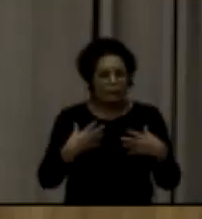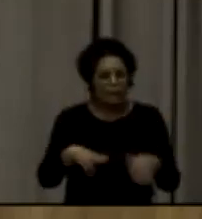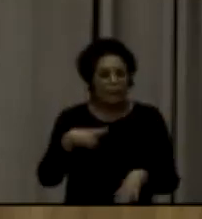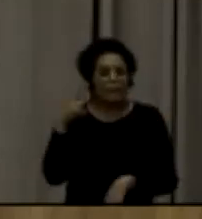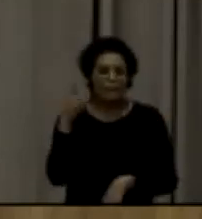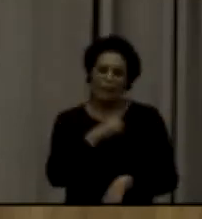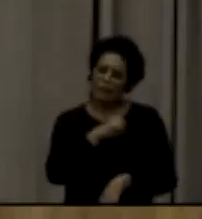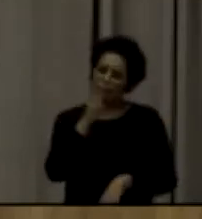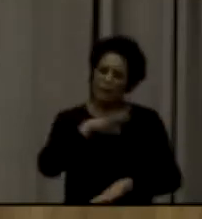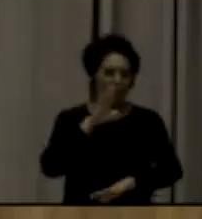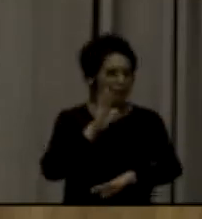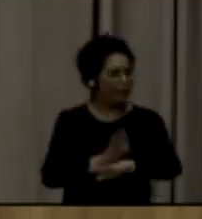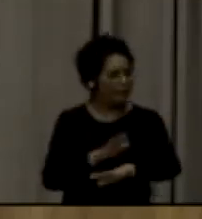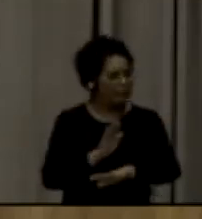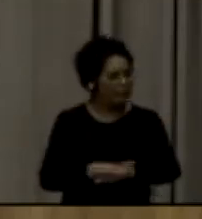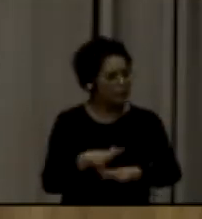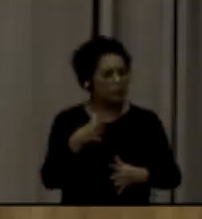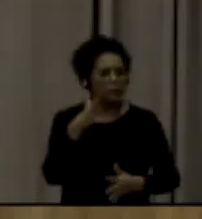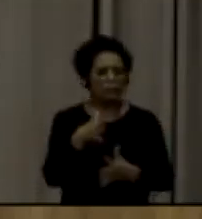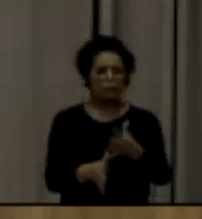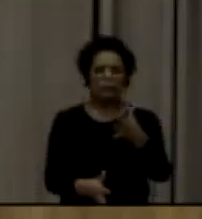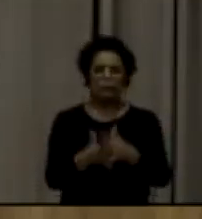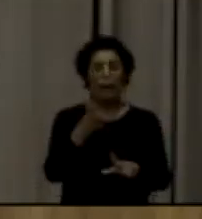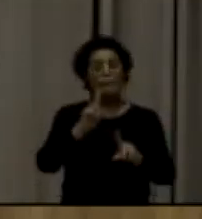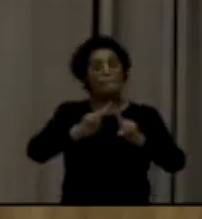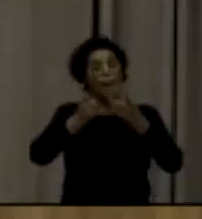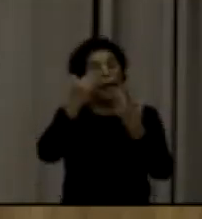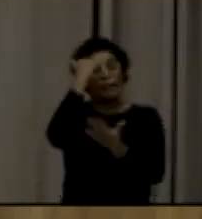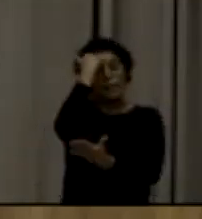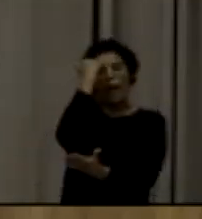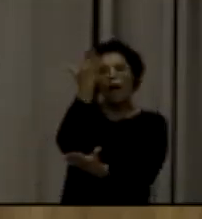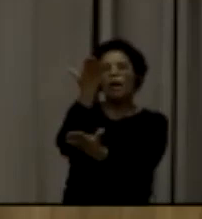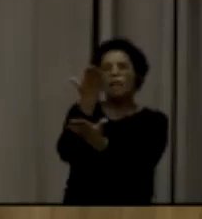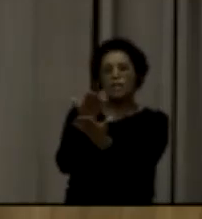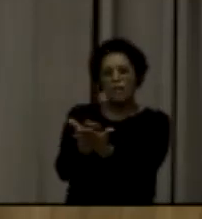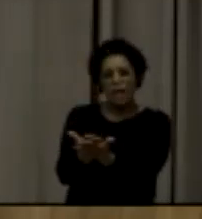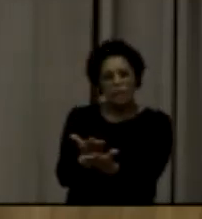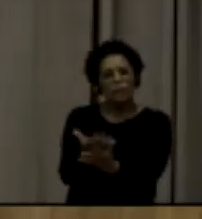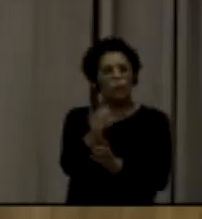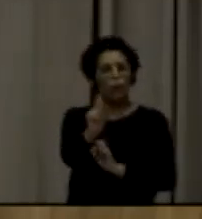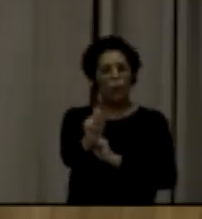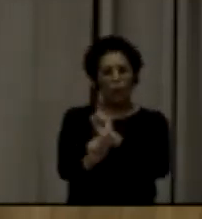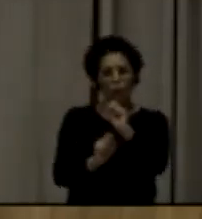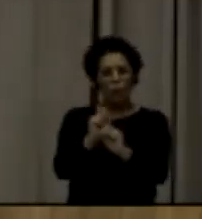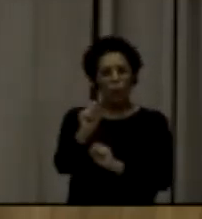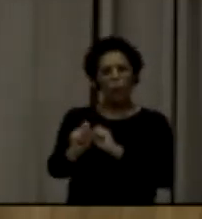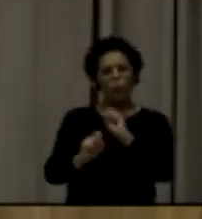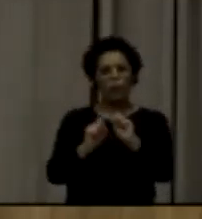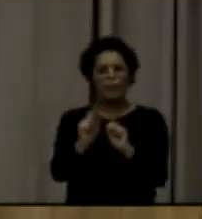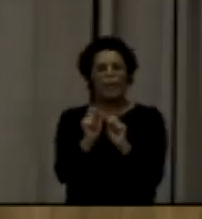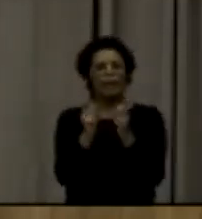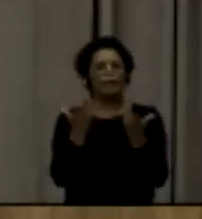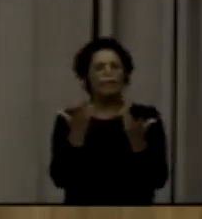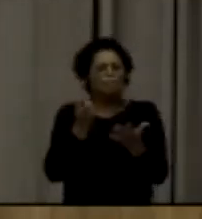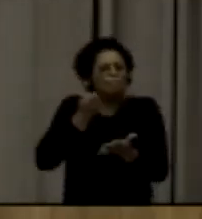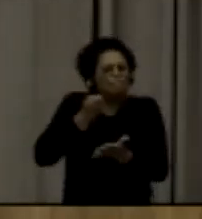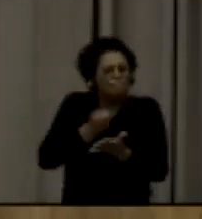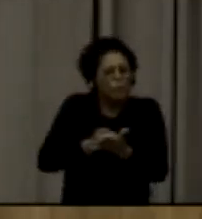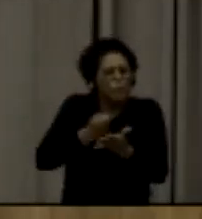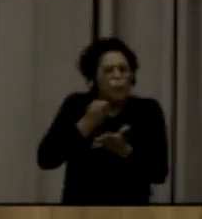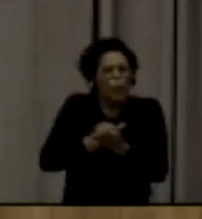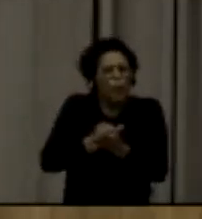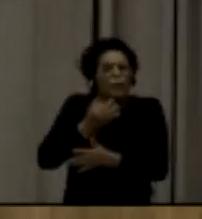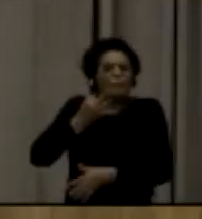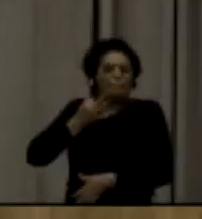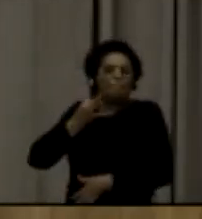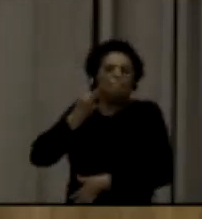atravessando. Mas, portanto, eu acredito que há uma grande luta à